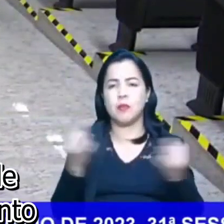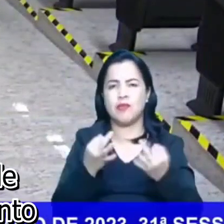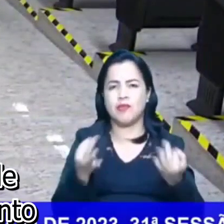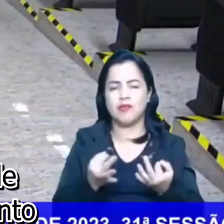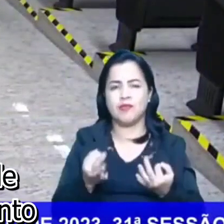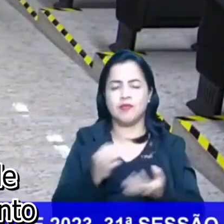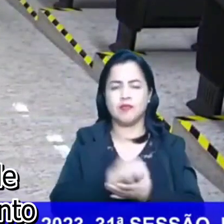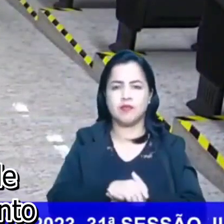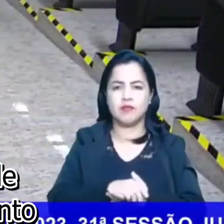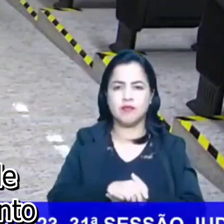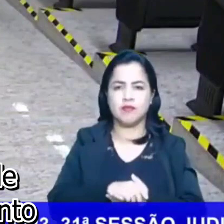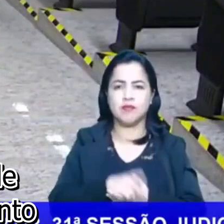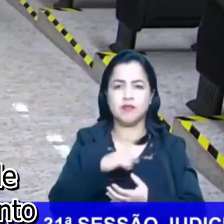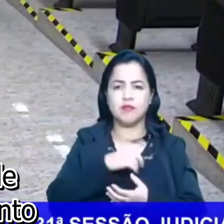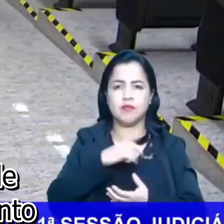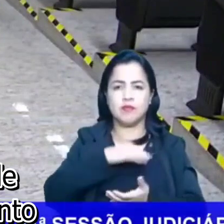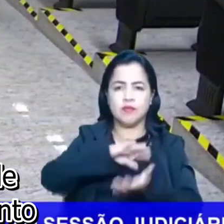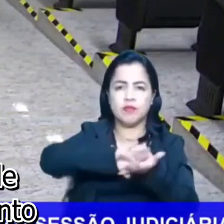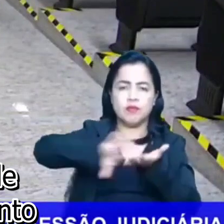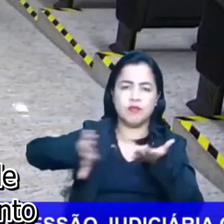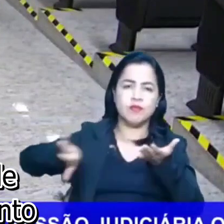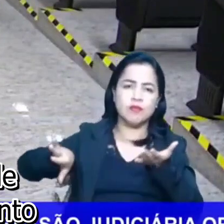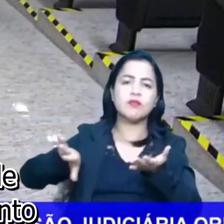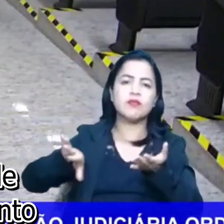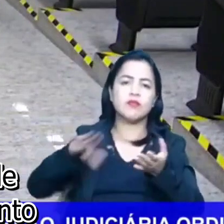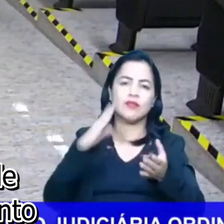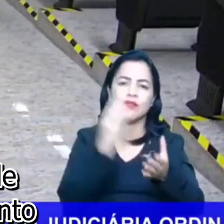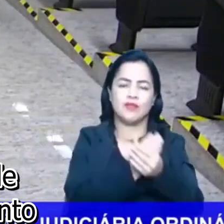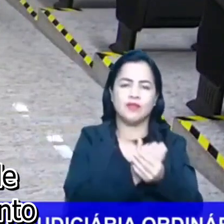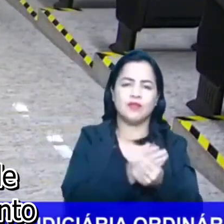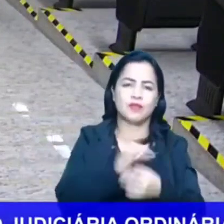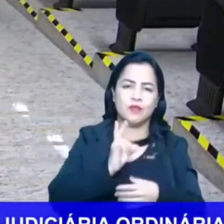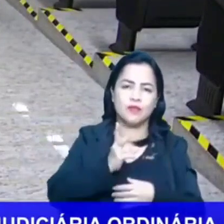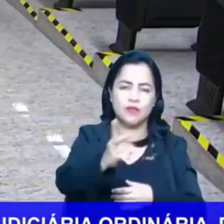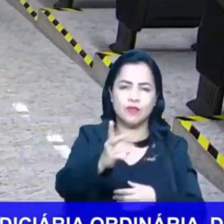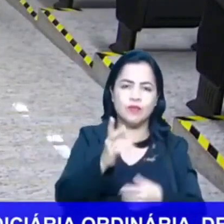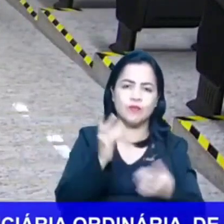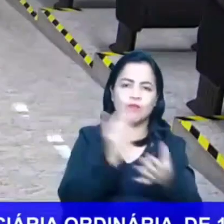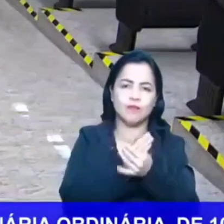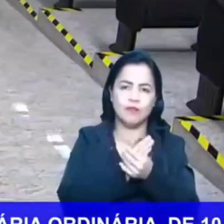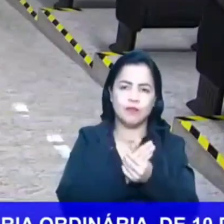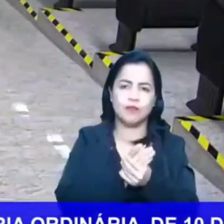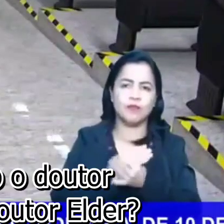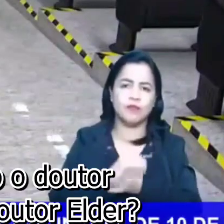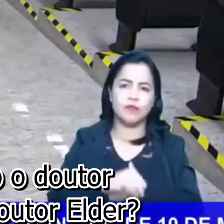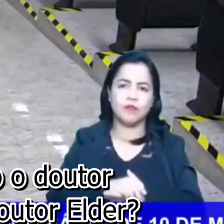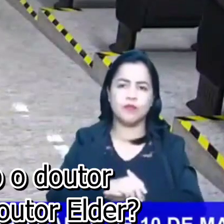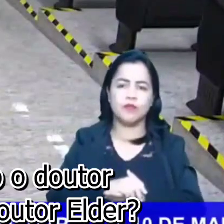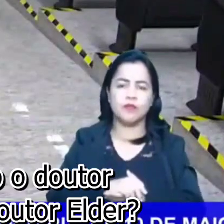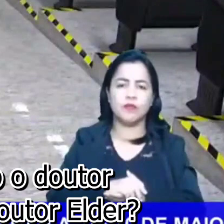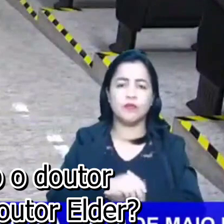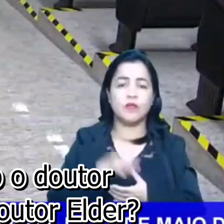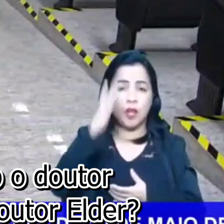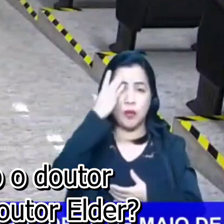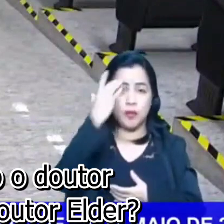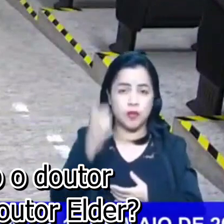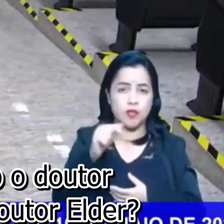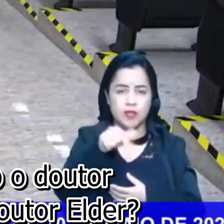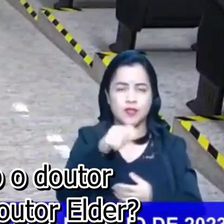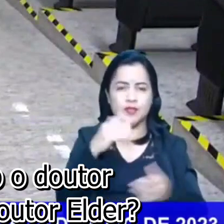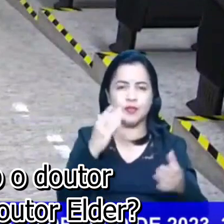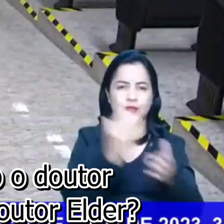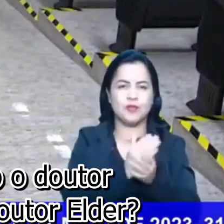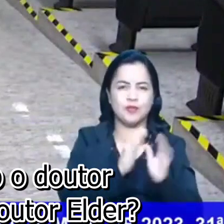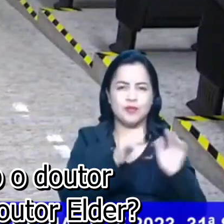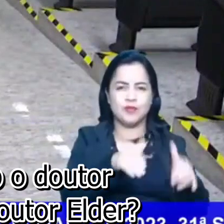vamos retirar de pauta, né, para continuação de julgamento na data de amanhã, neste processo,